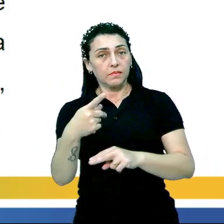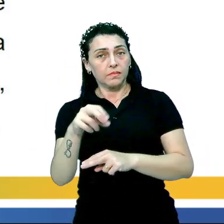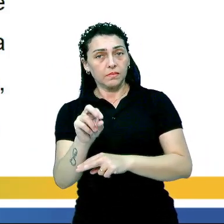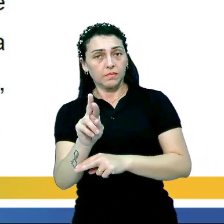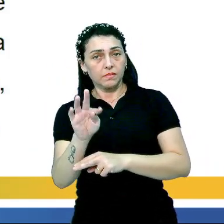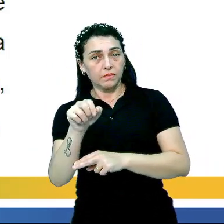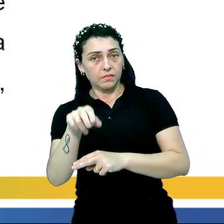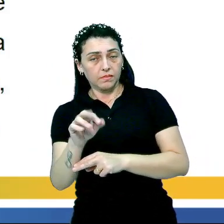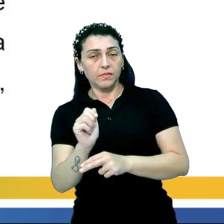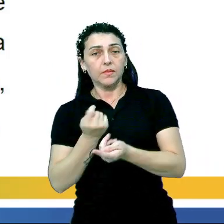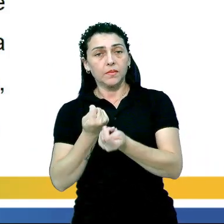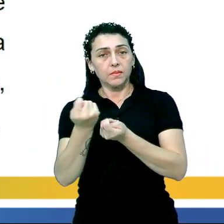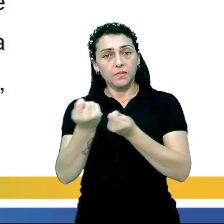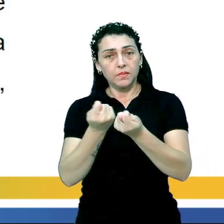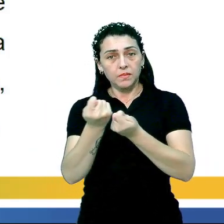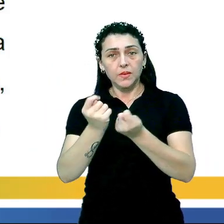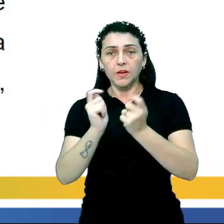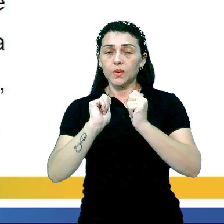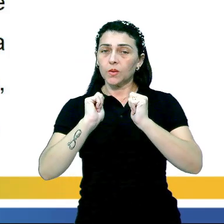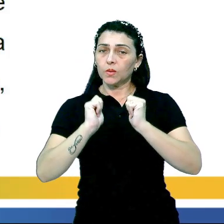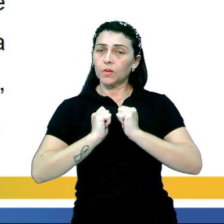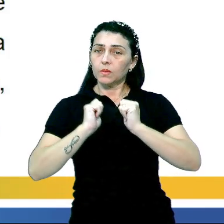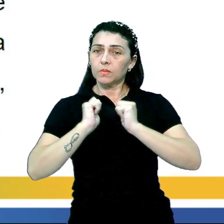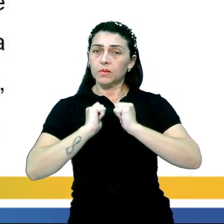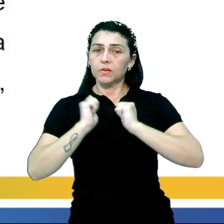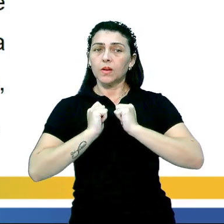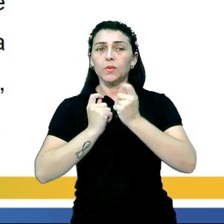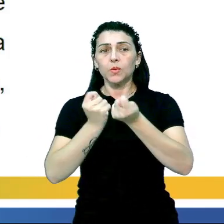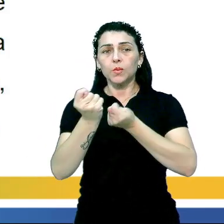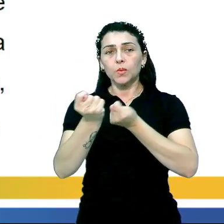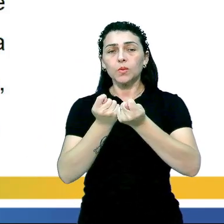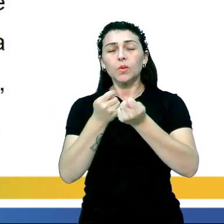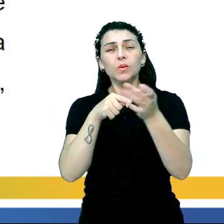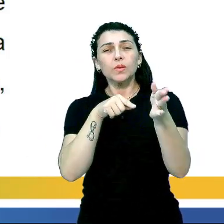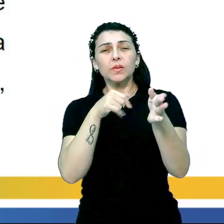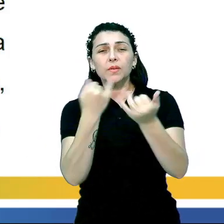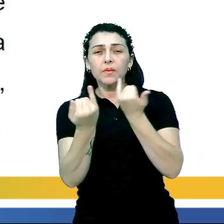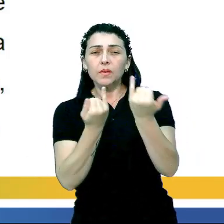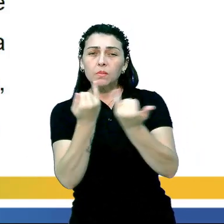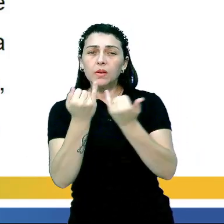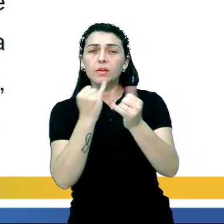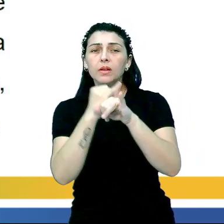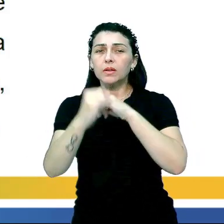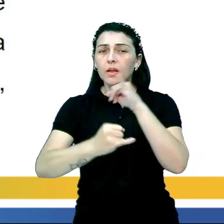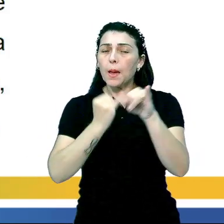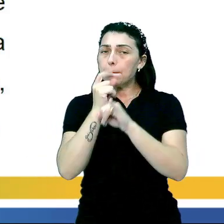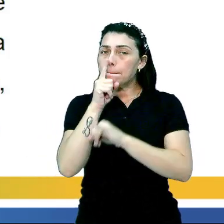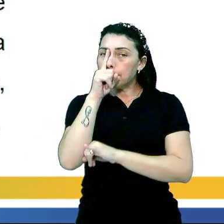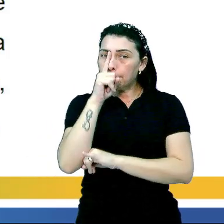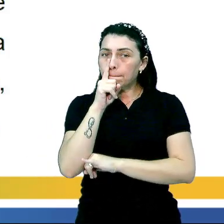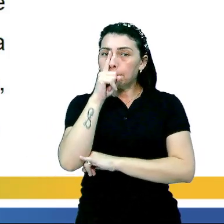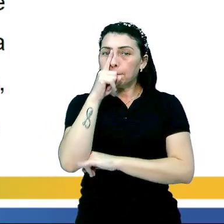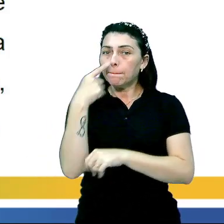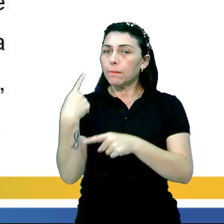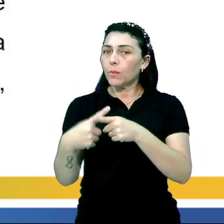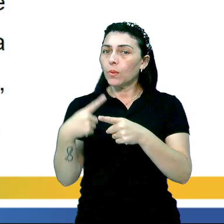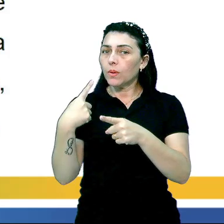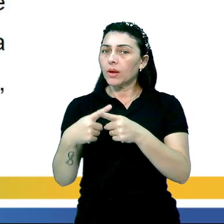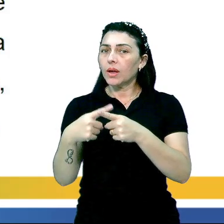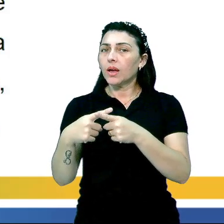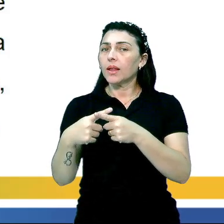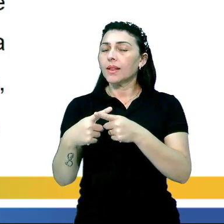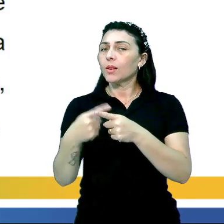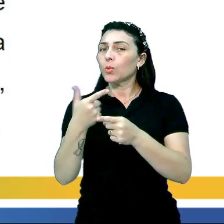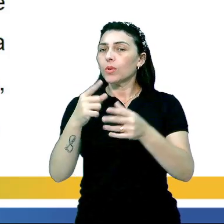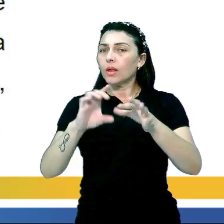a manipulação comportamental através do controle de dados na internet é perigosa, porque